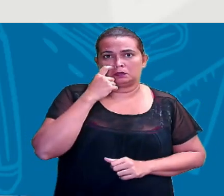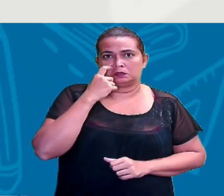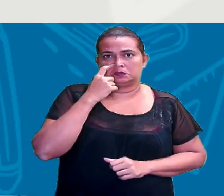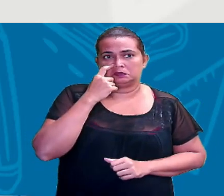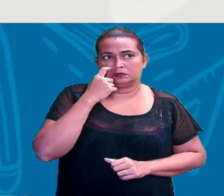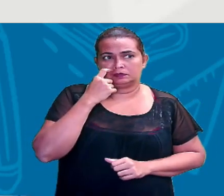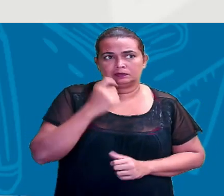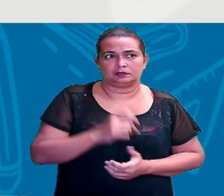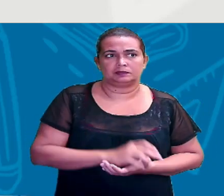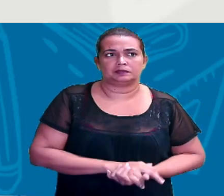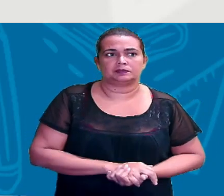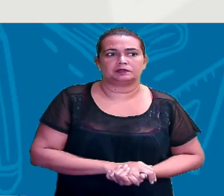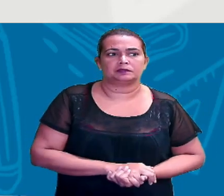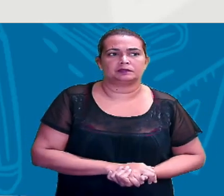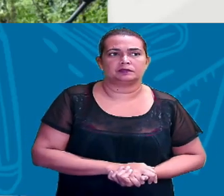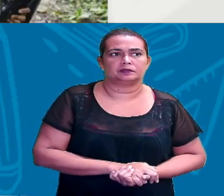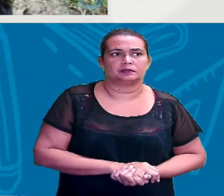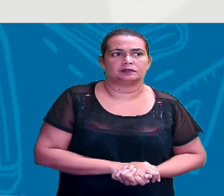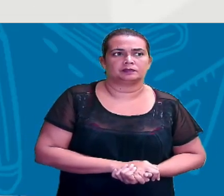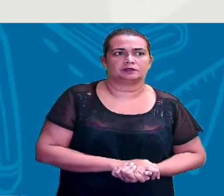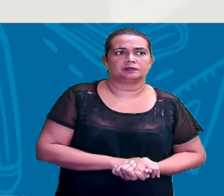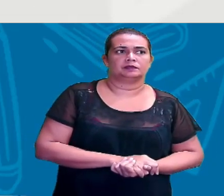Então, passando adiante,